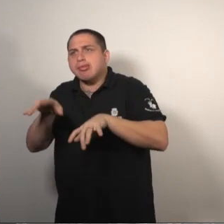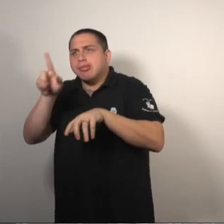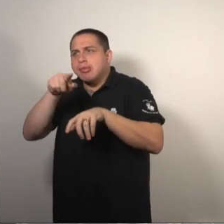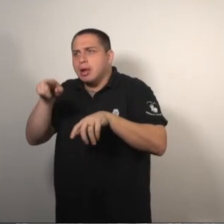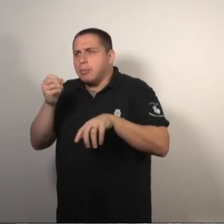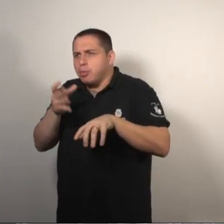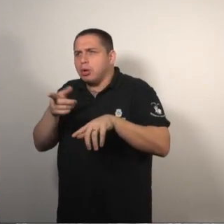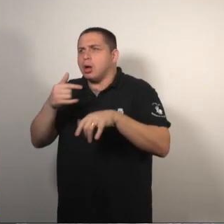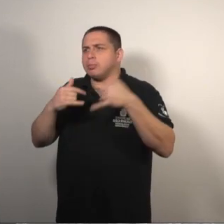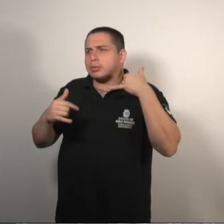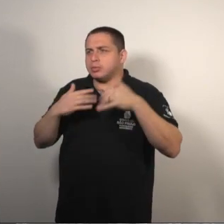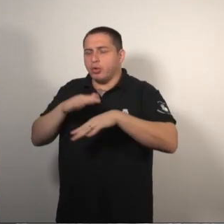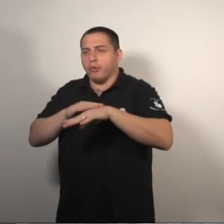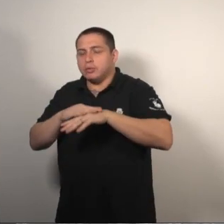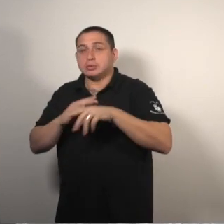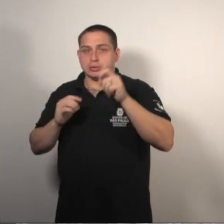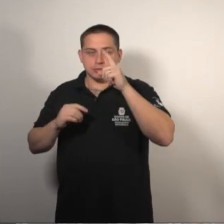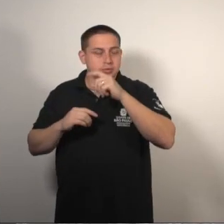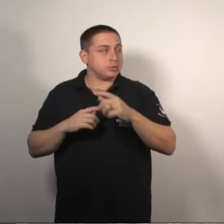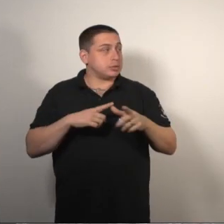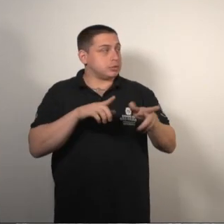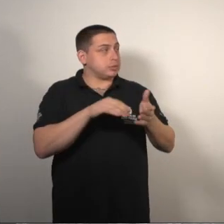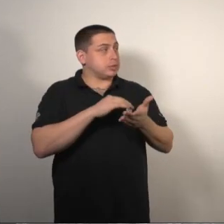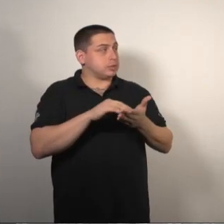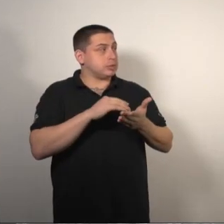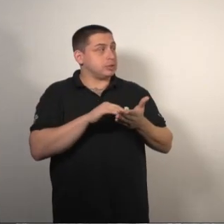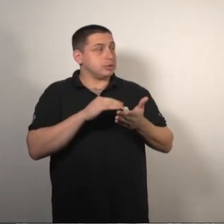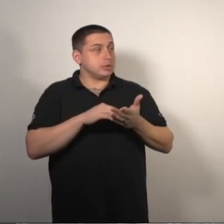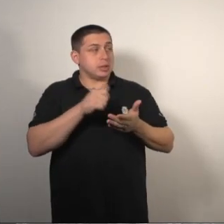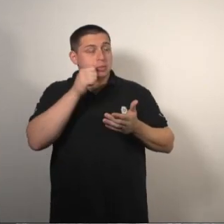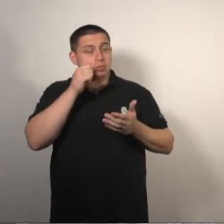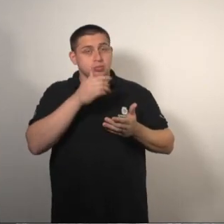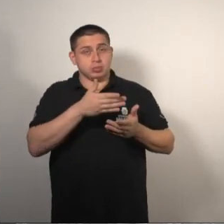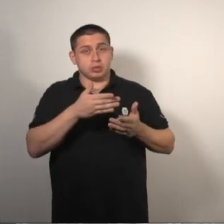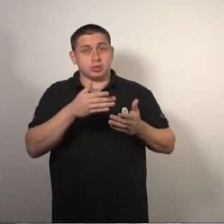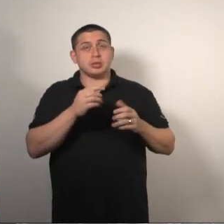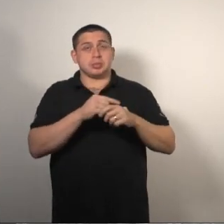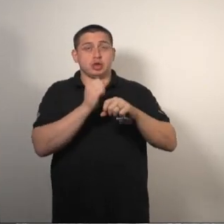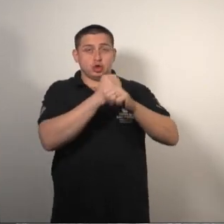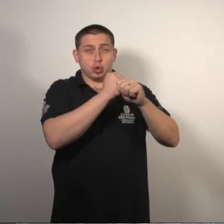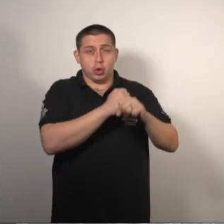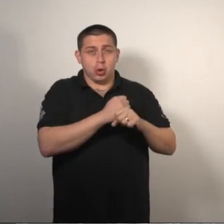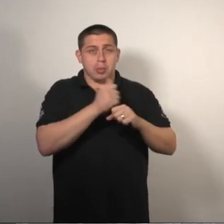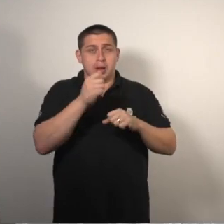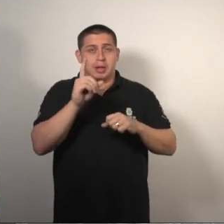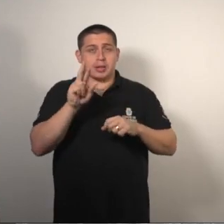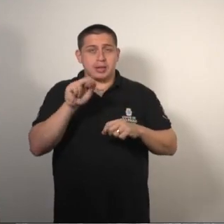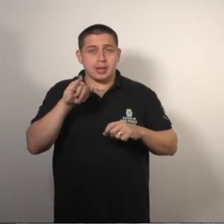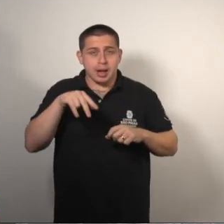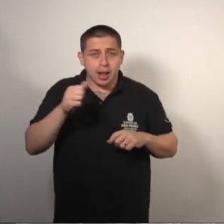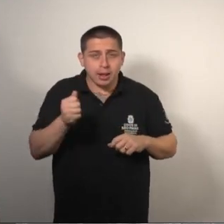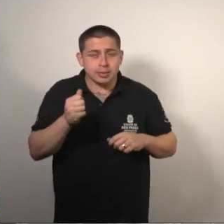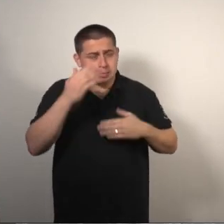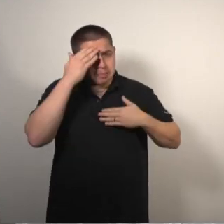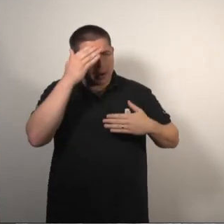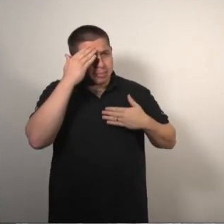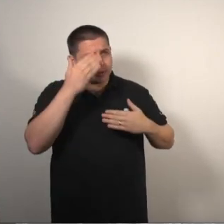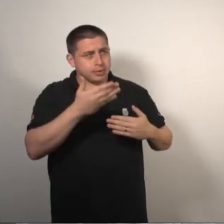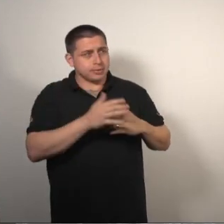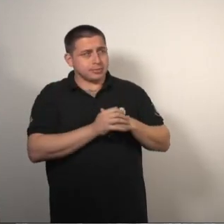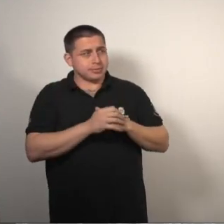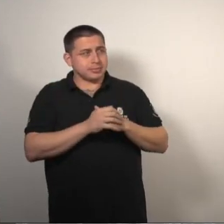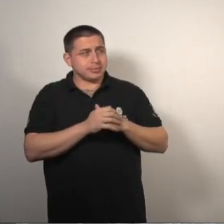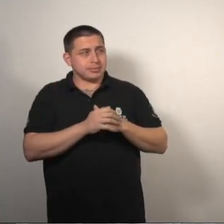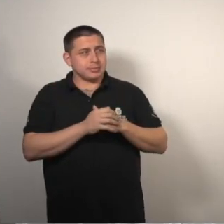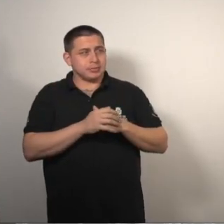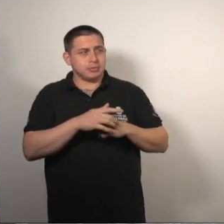Adriana Borges, nossa secretária adjunta também de Infraestrutura Urbana e Obras, também, Adriana. Né, que você não fica brava comigo não,